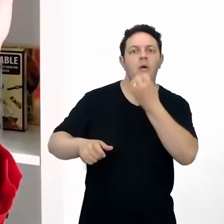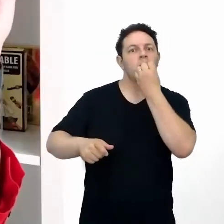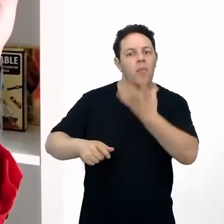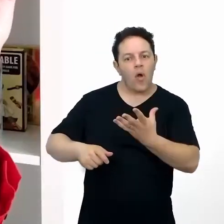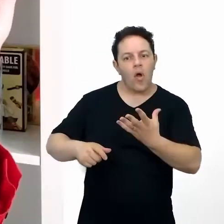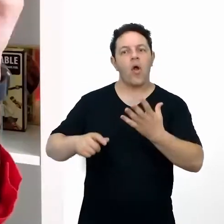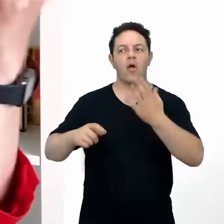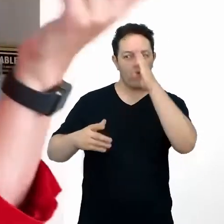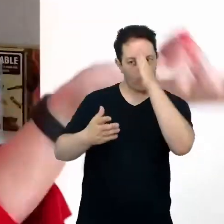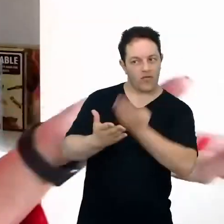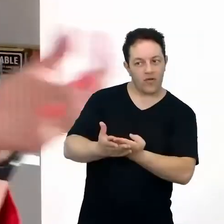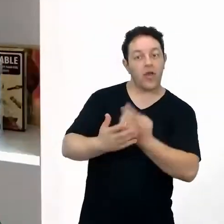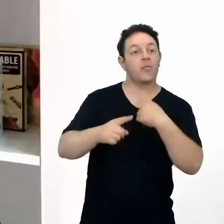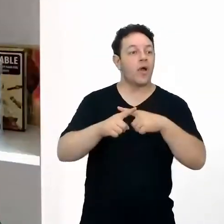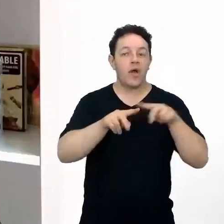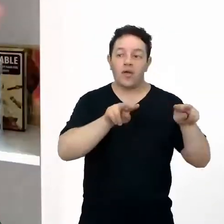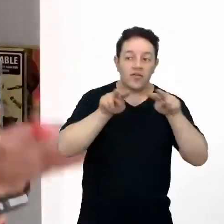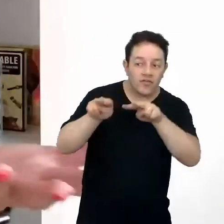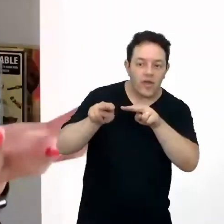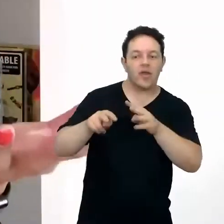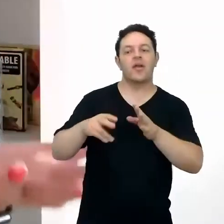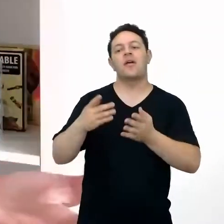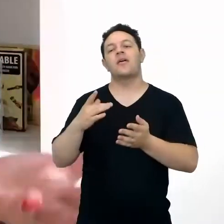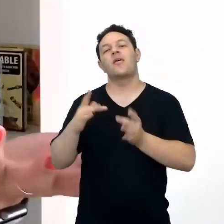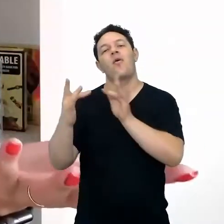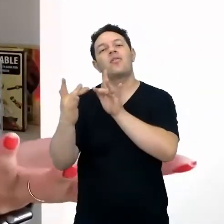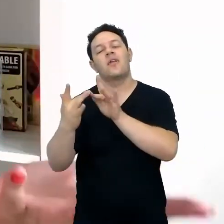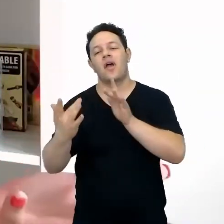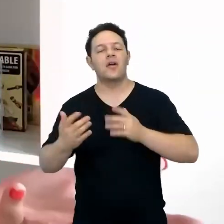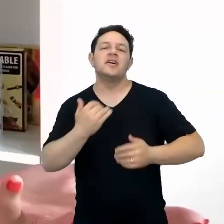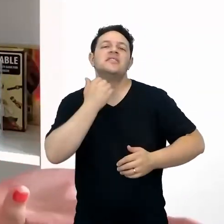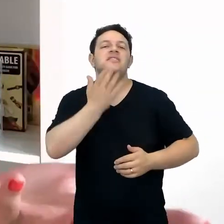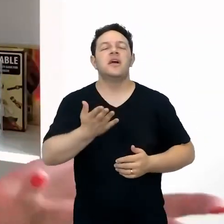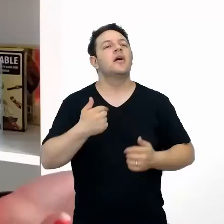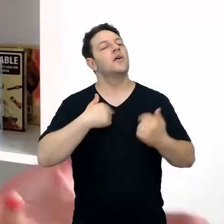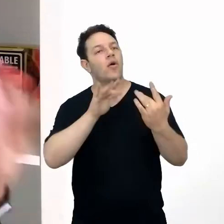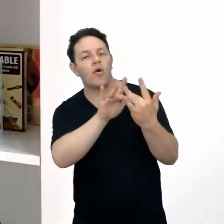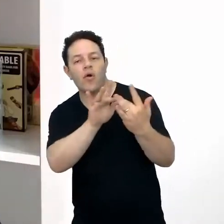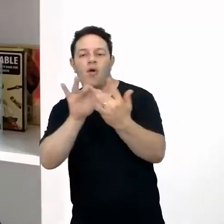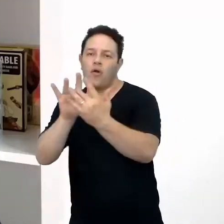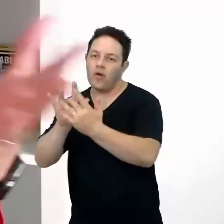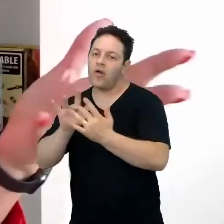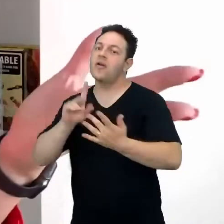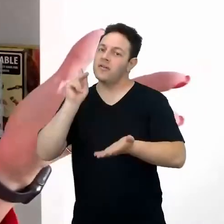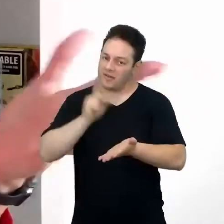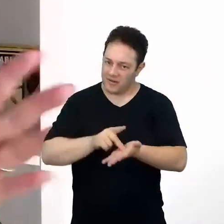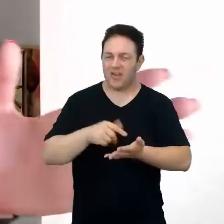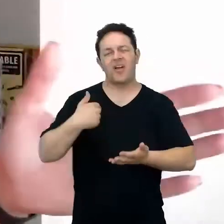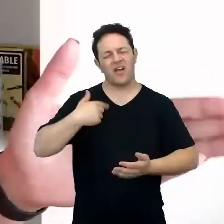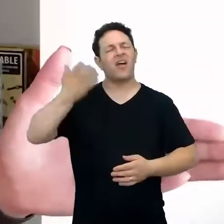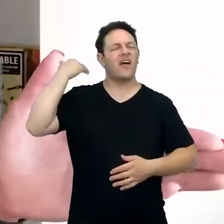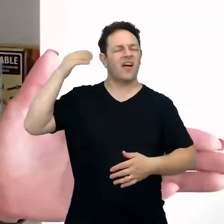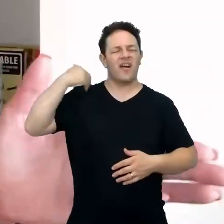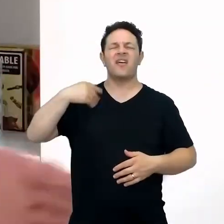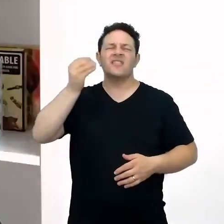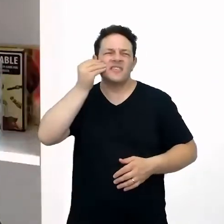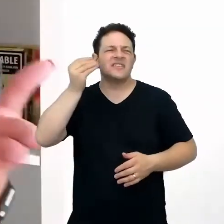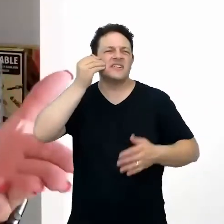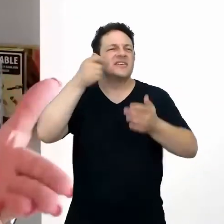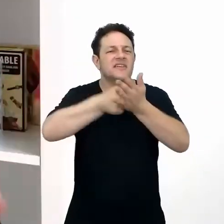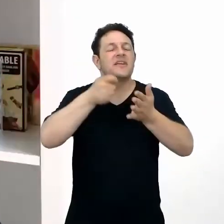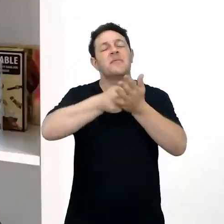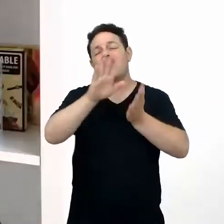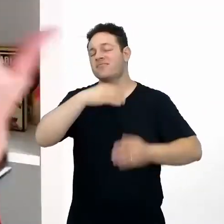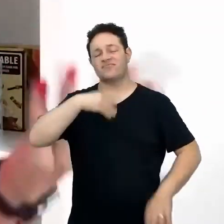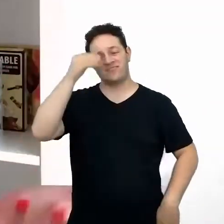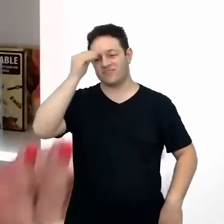mais confiáveis aos olhos do líder? Não adianta lutar contra um fato que é concreto. Eu já desisti, eu não luto mais contra algo que é maior